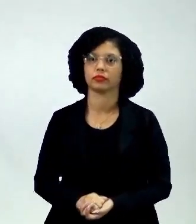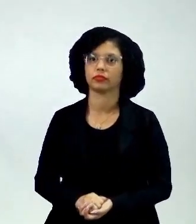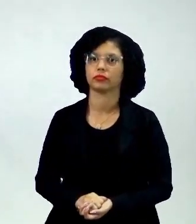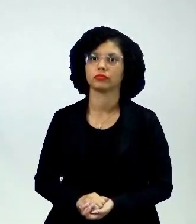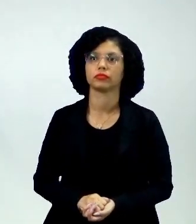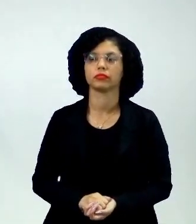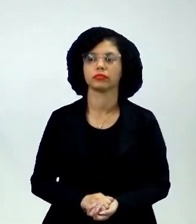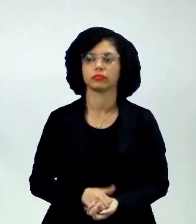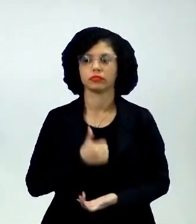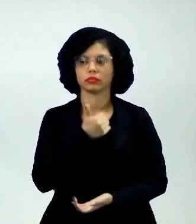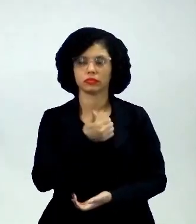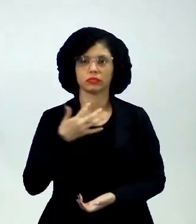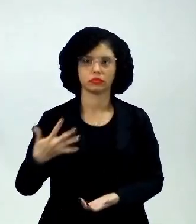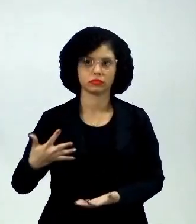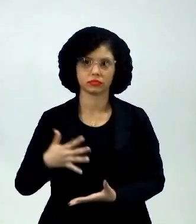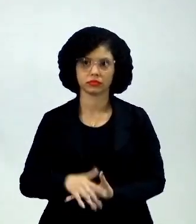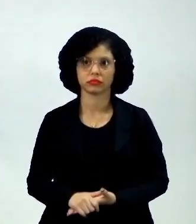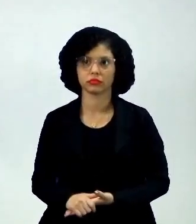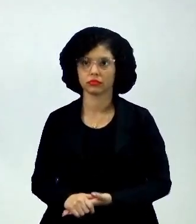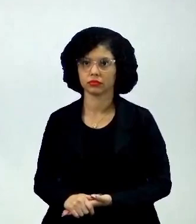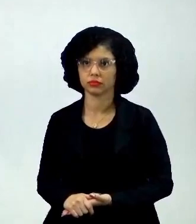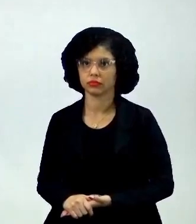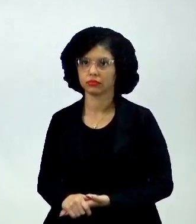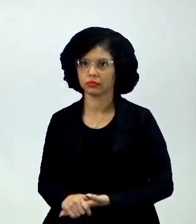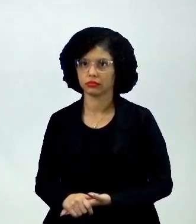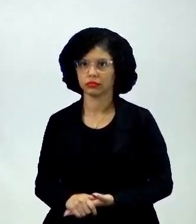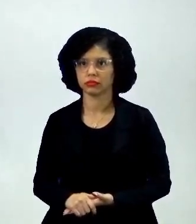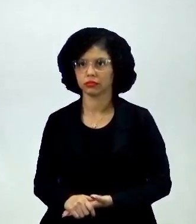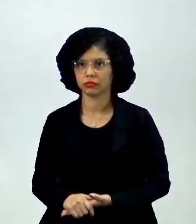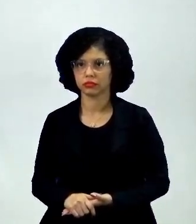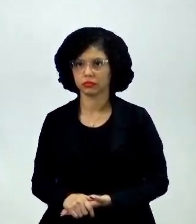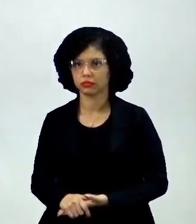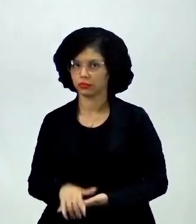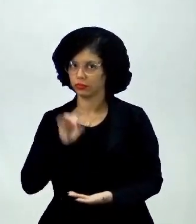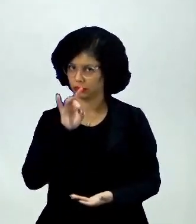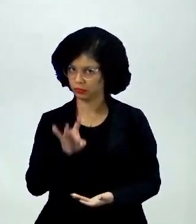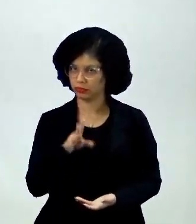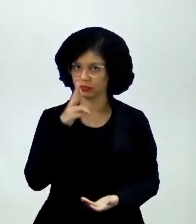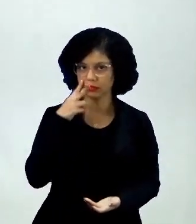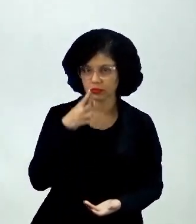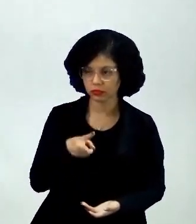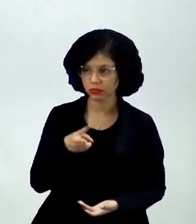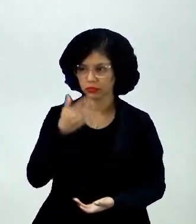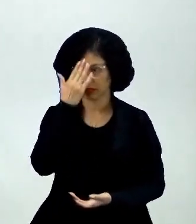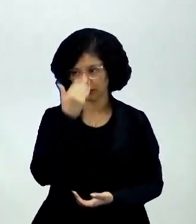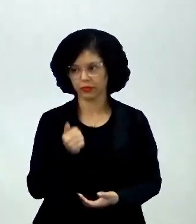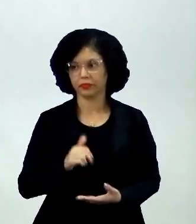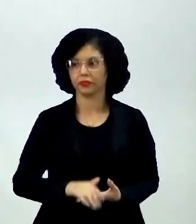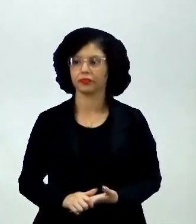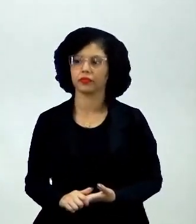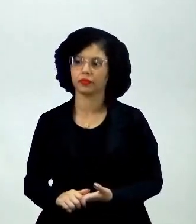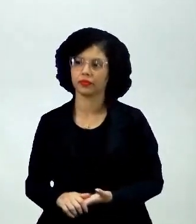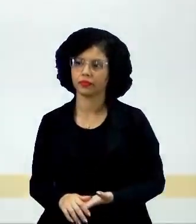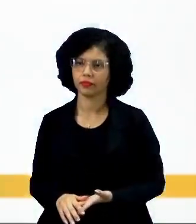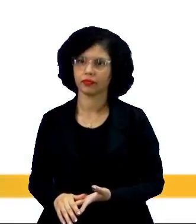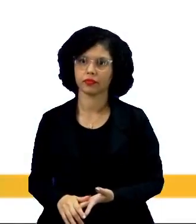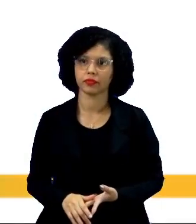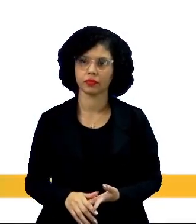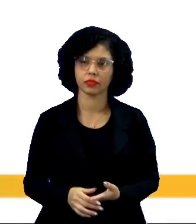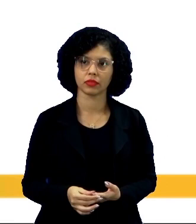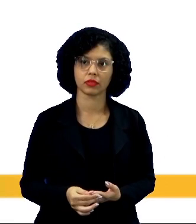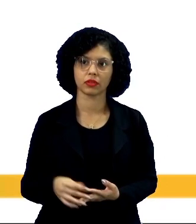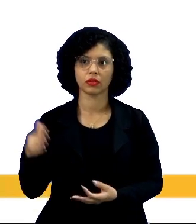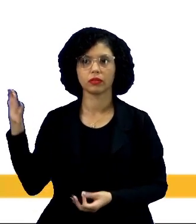e de perímetro eu vou ter 14. Isso aí só para você entender, voltando